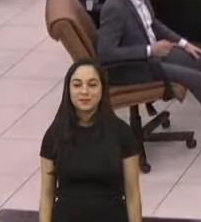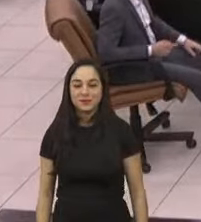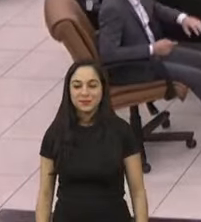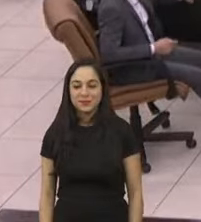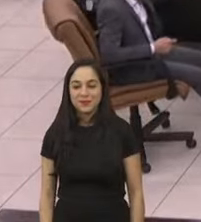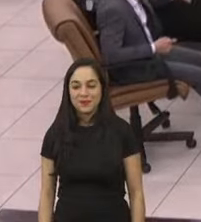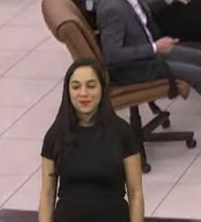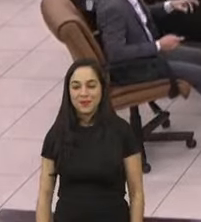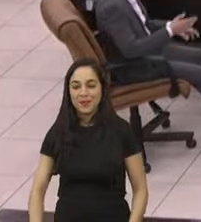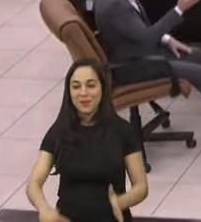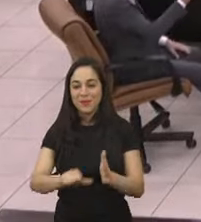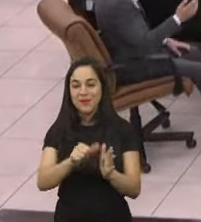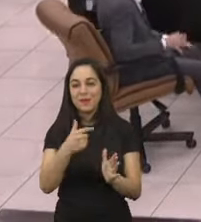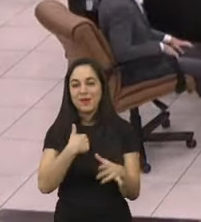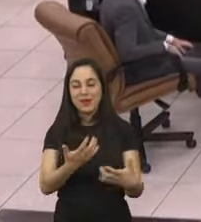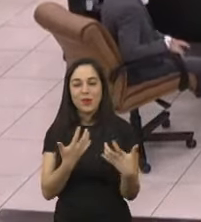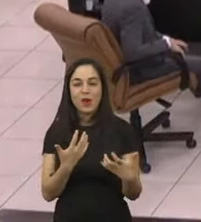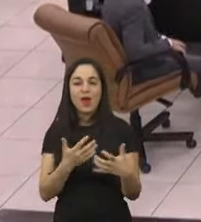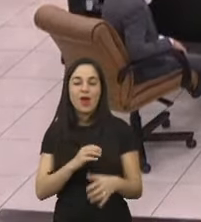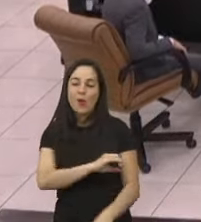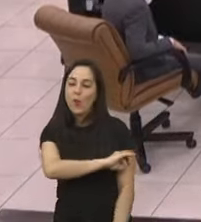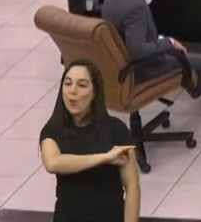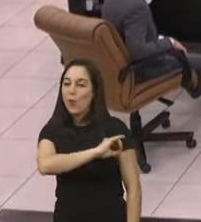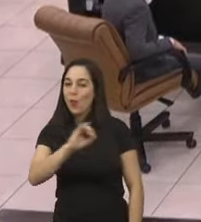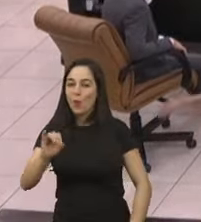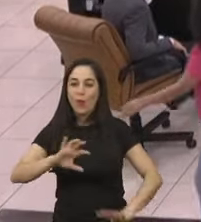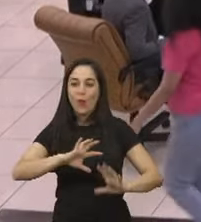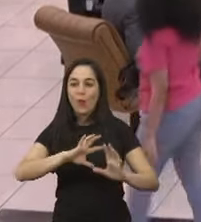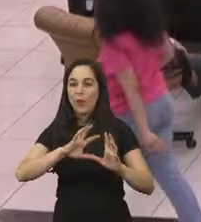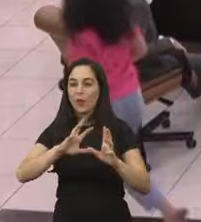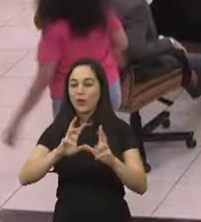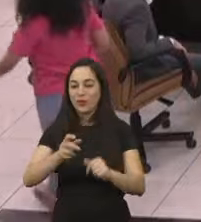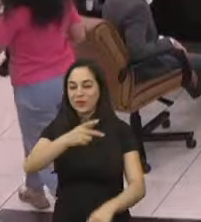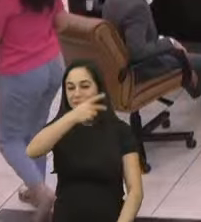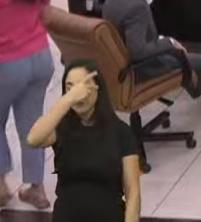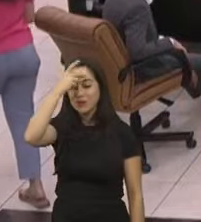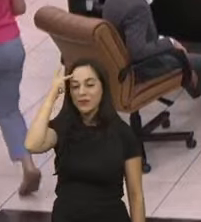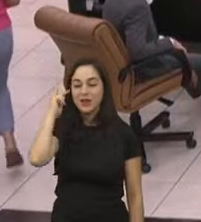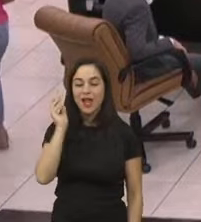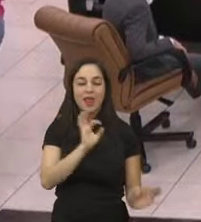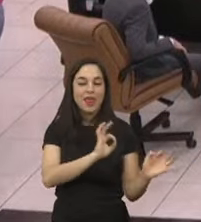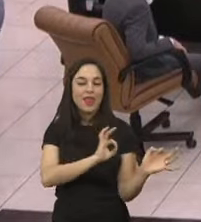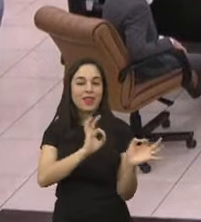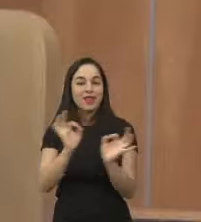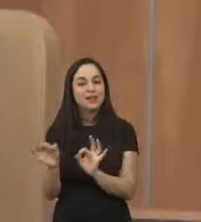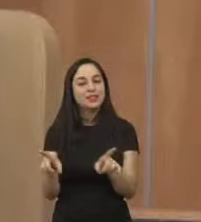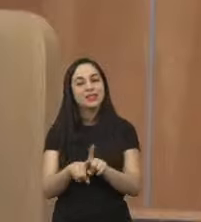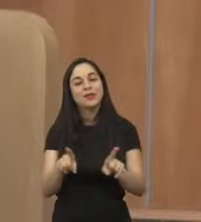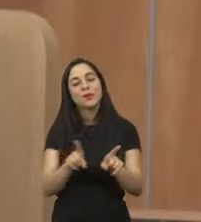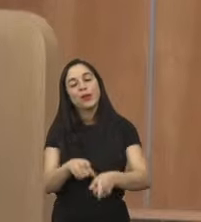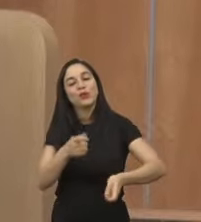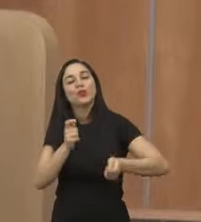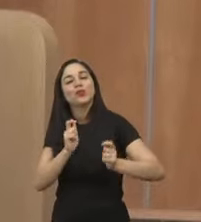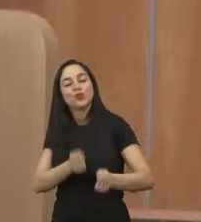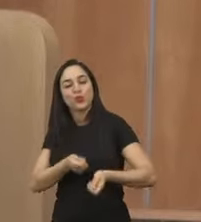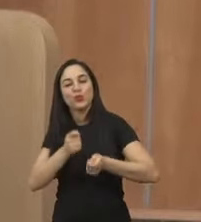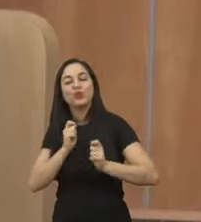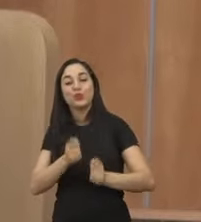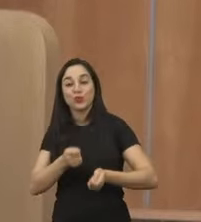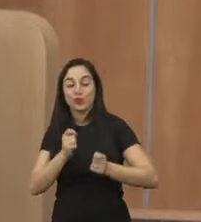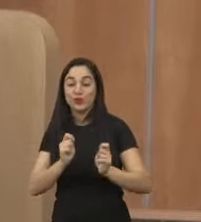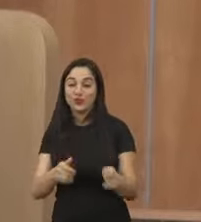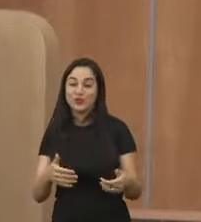Primeiramente aqui eu quero cumprimentar a todos que nos assistem, cumprimentar ali os charreteiros.